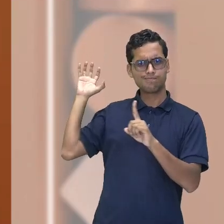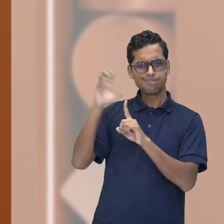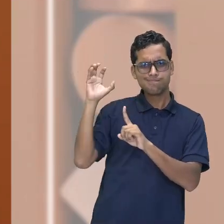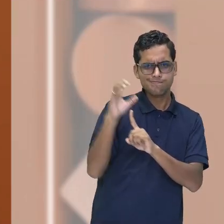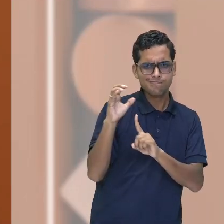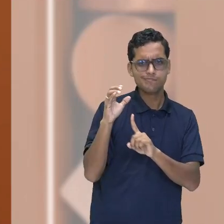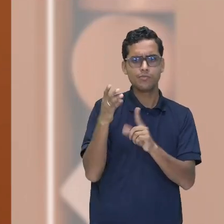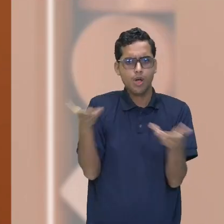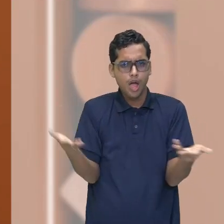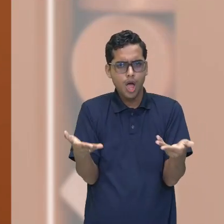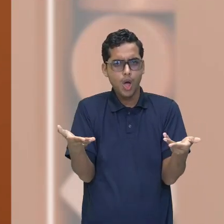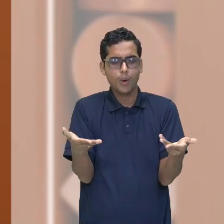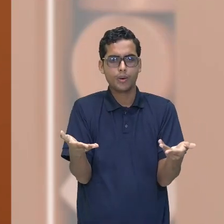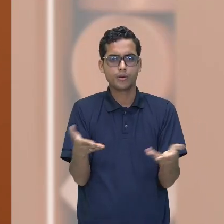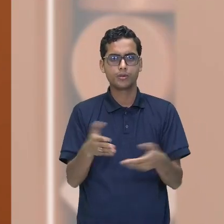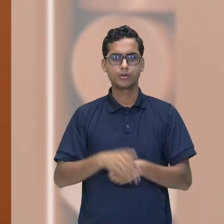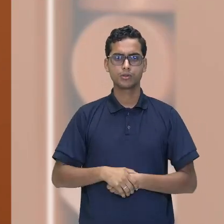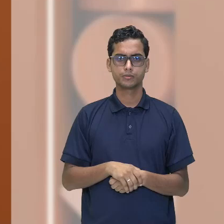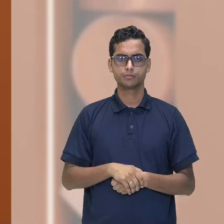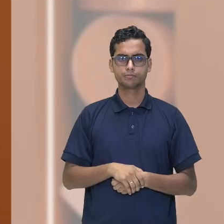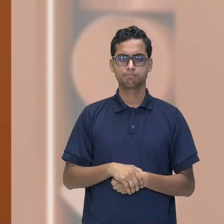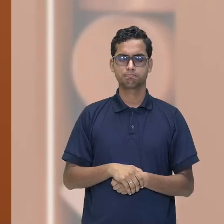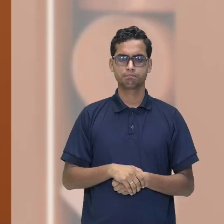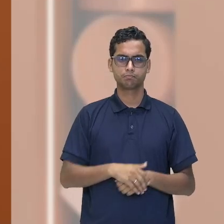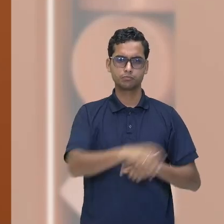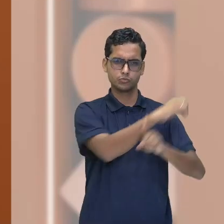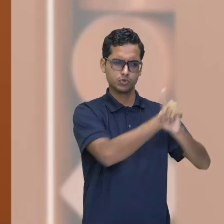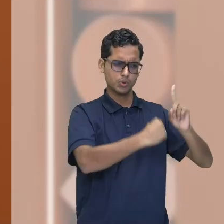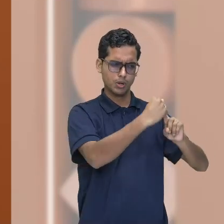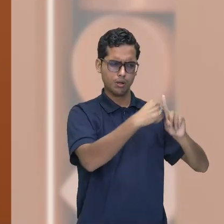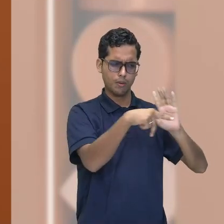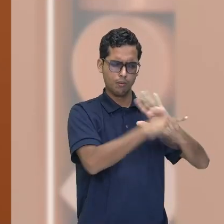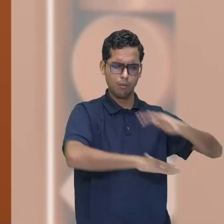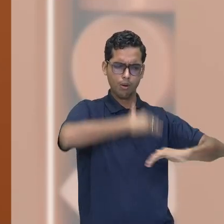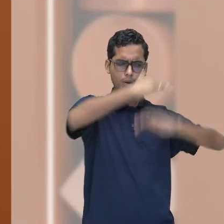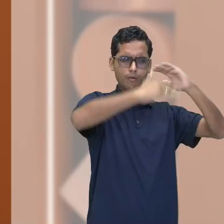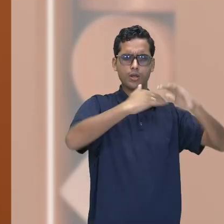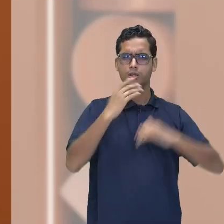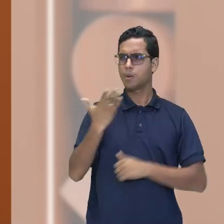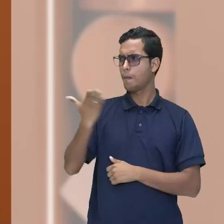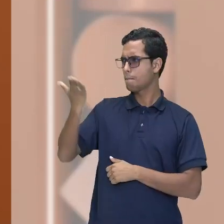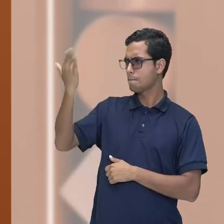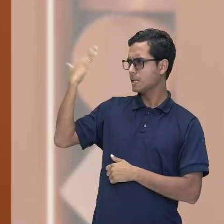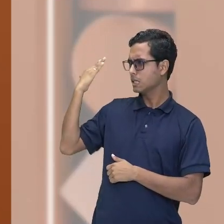assim, como as sociedades evoluíram, como é que o passado influencia o presente?